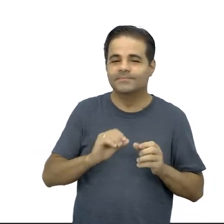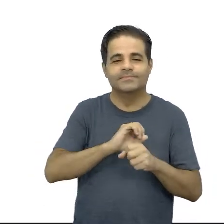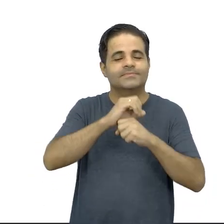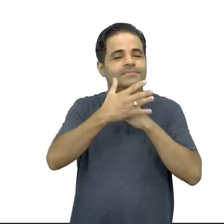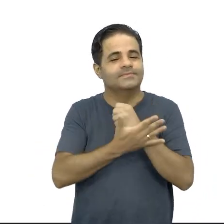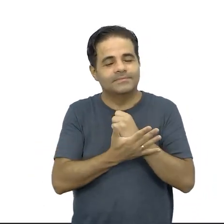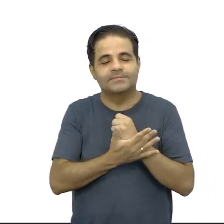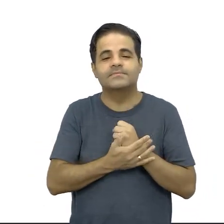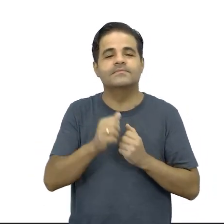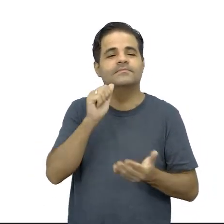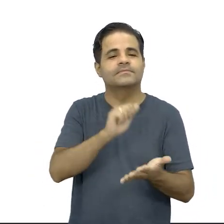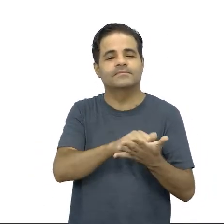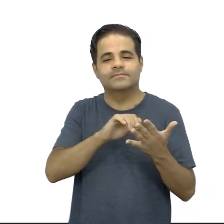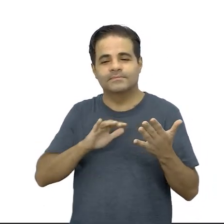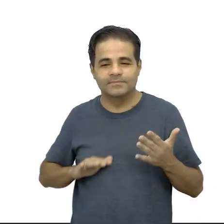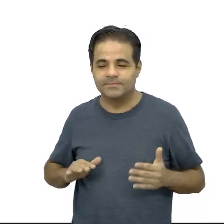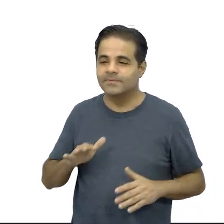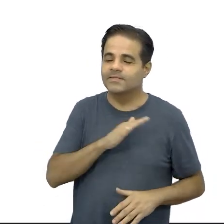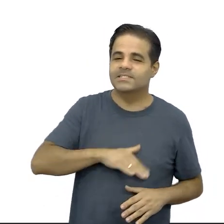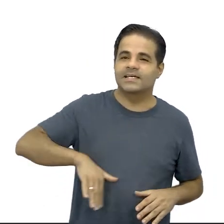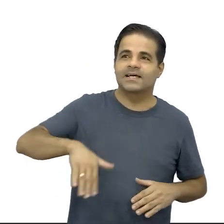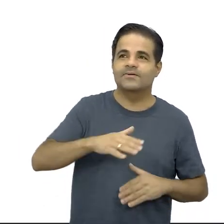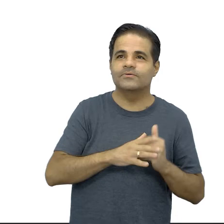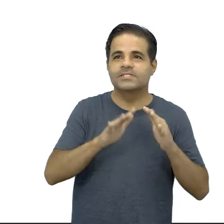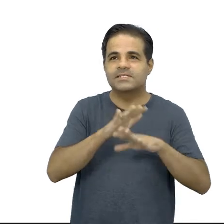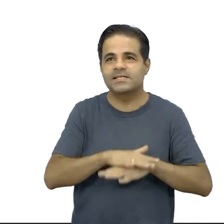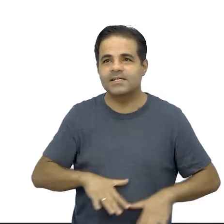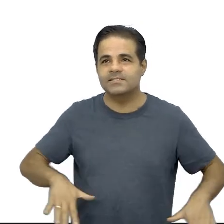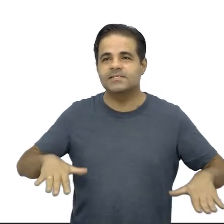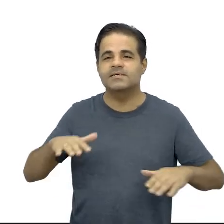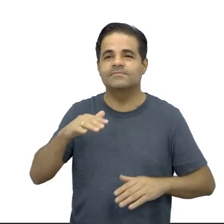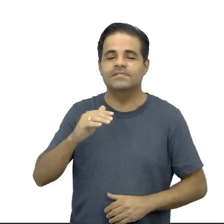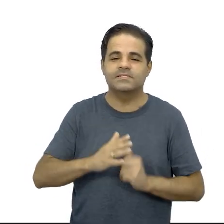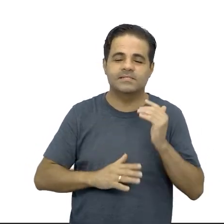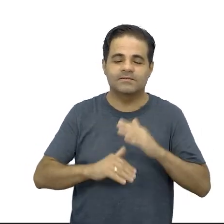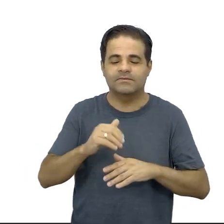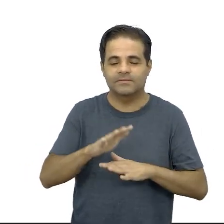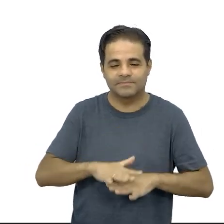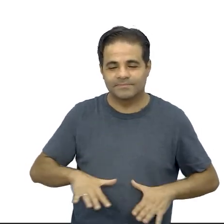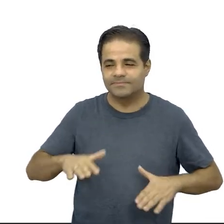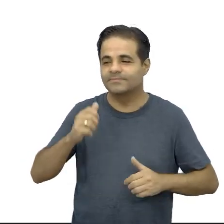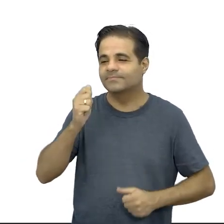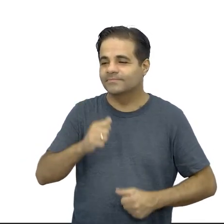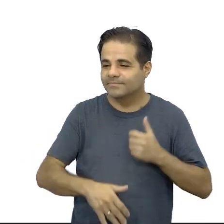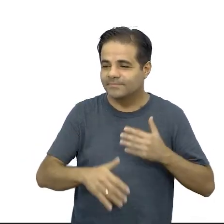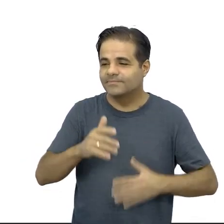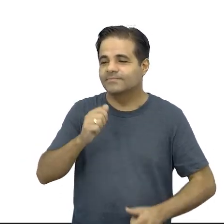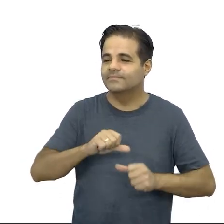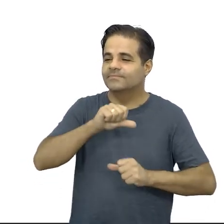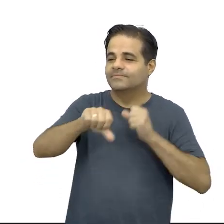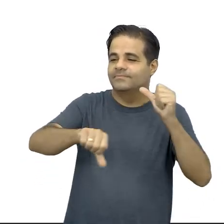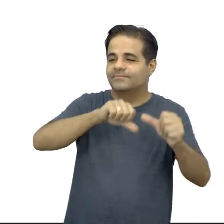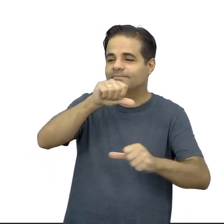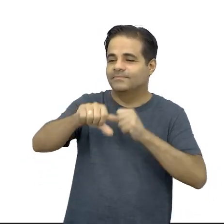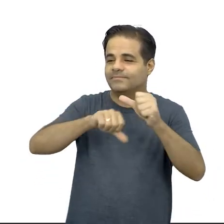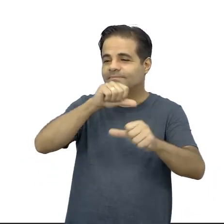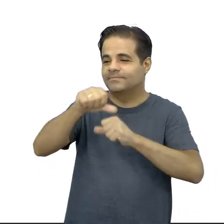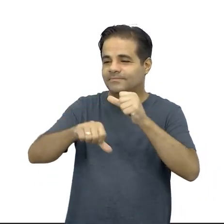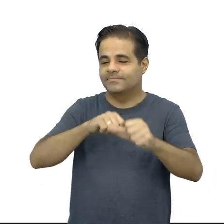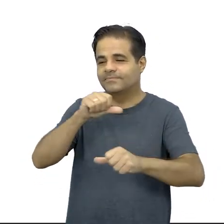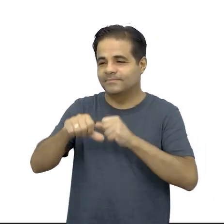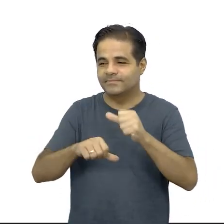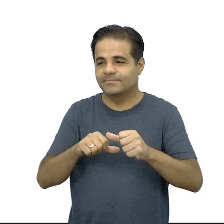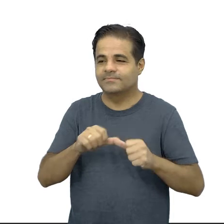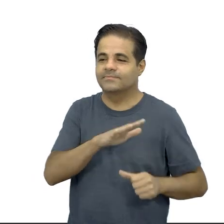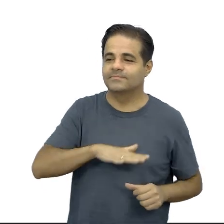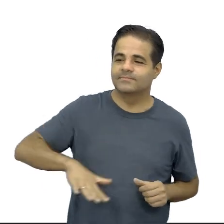Covid-19, as atividades presenciais elas foram suspensas, né, e nós também tivemos aí modificações no tempo e no